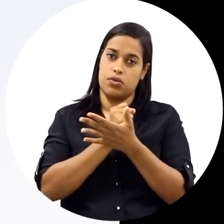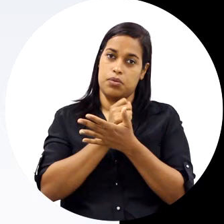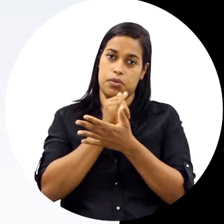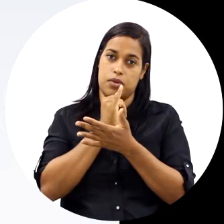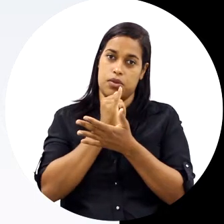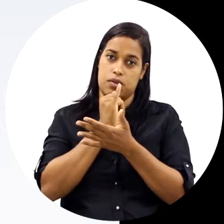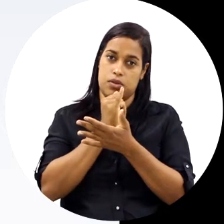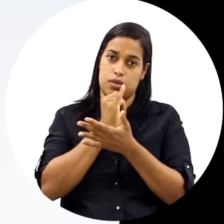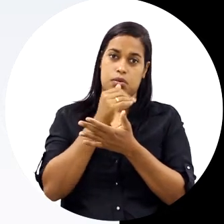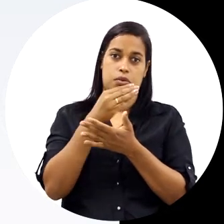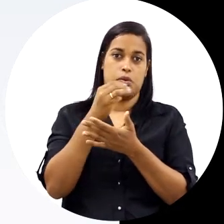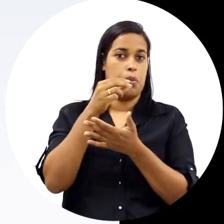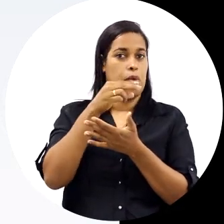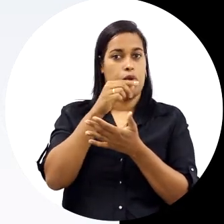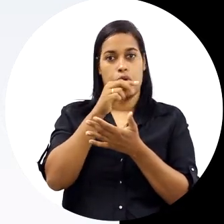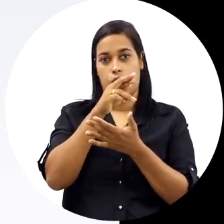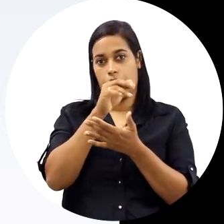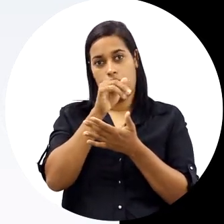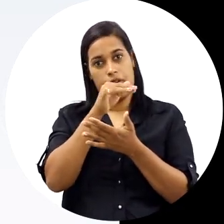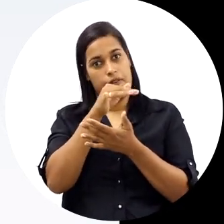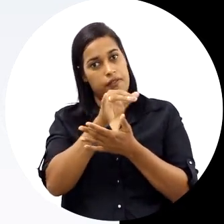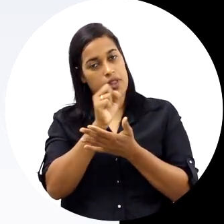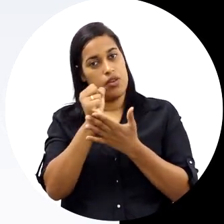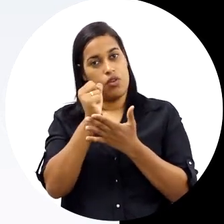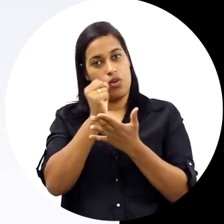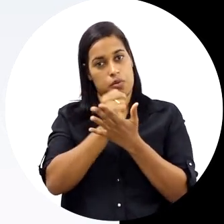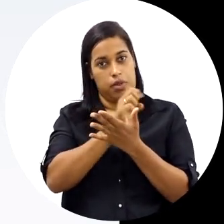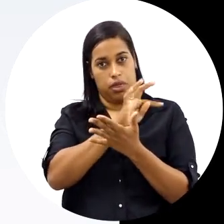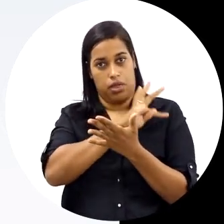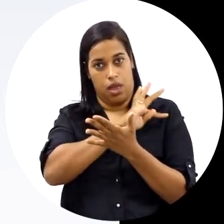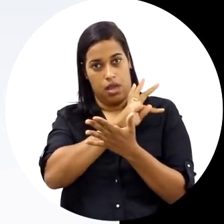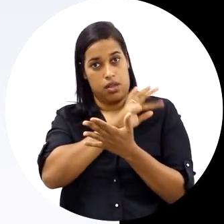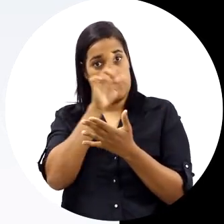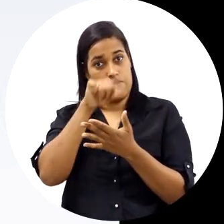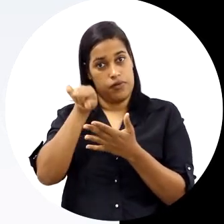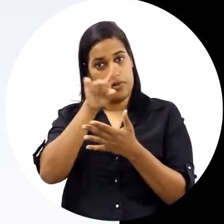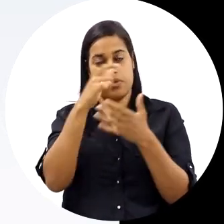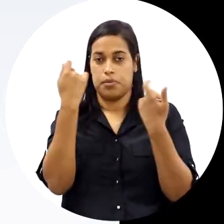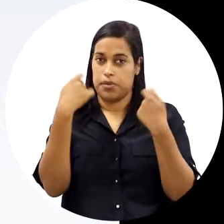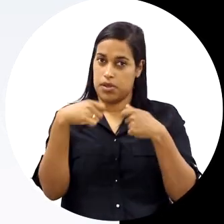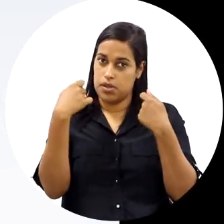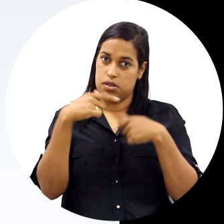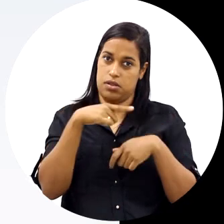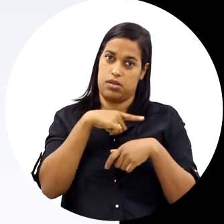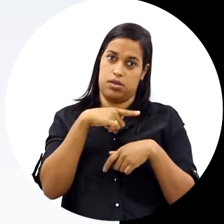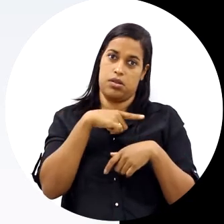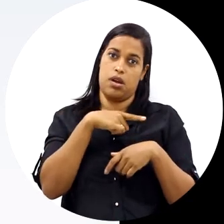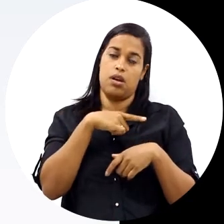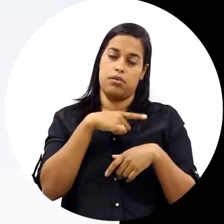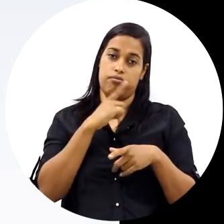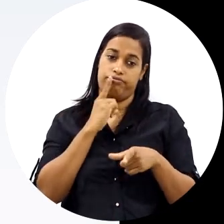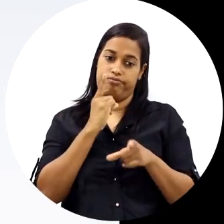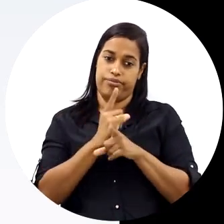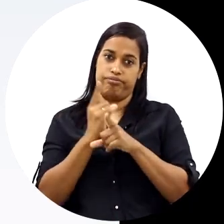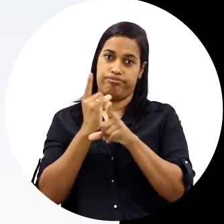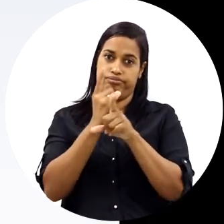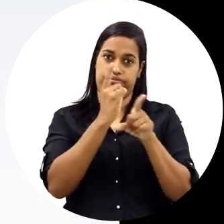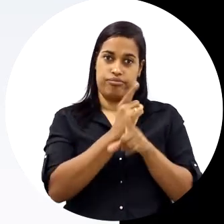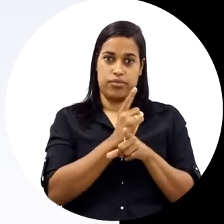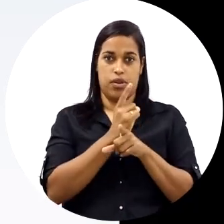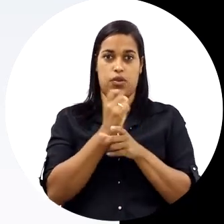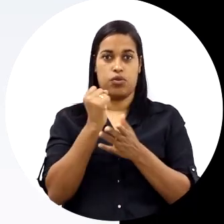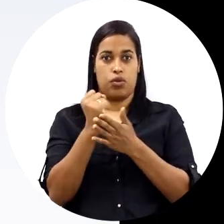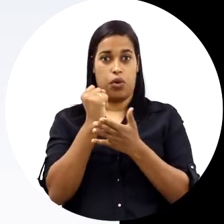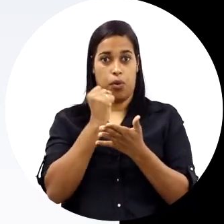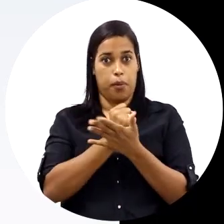por exemplo, de monografias, documentos técnicos ou o que seja, você precisa ter um sumário para identificar as partes do teu